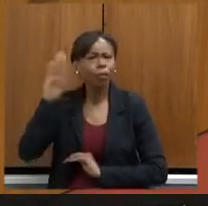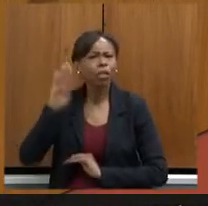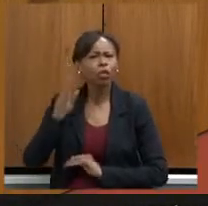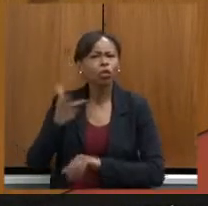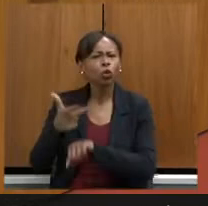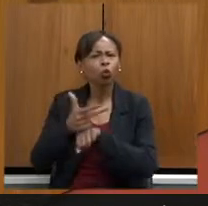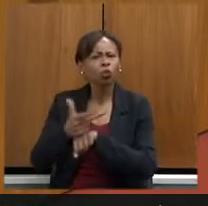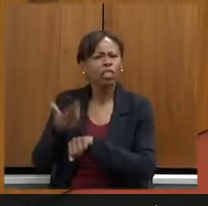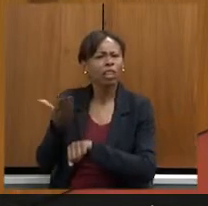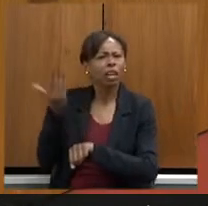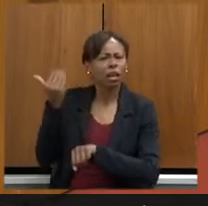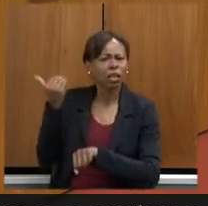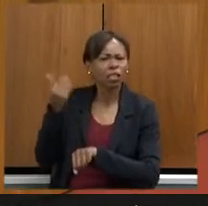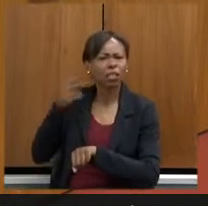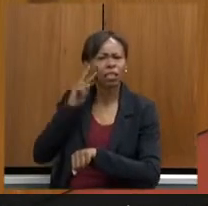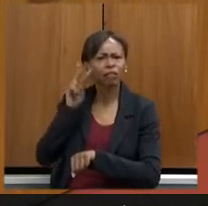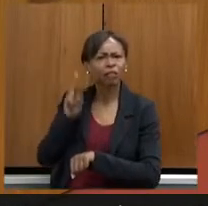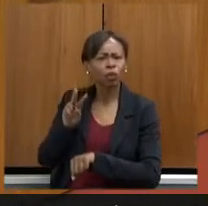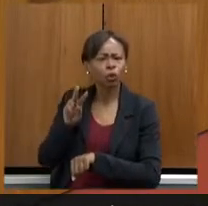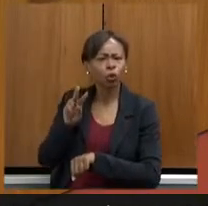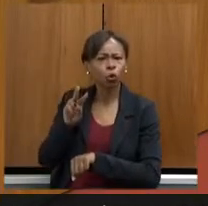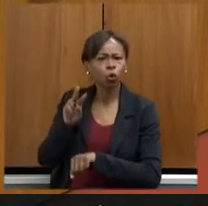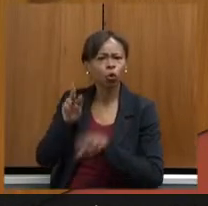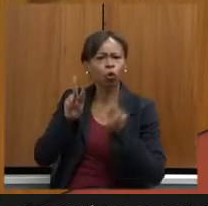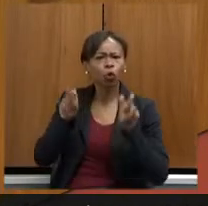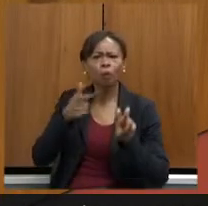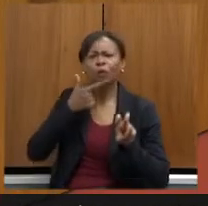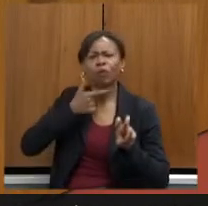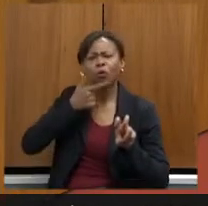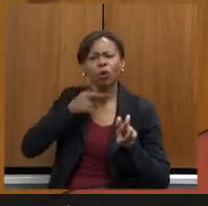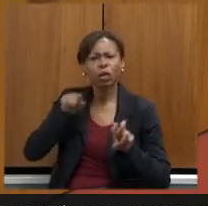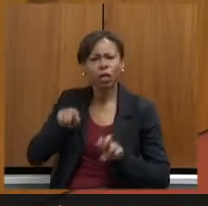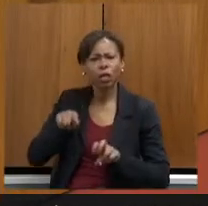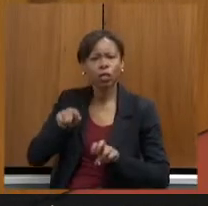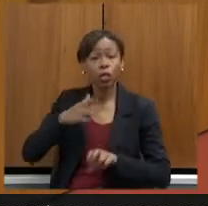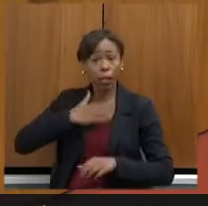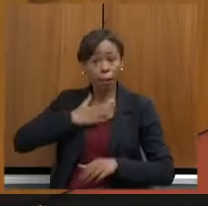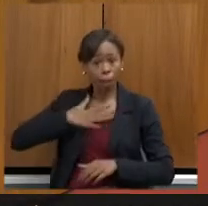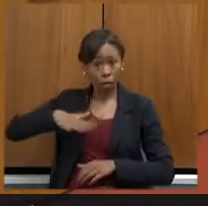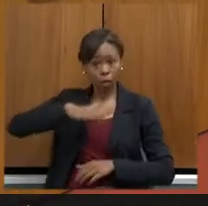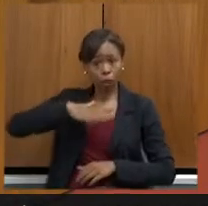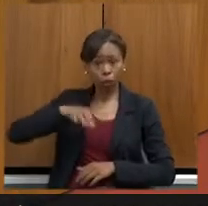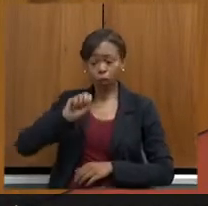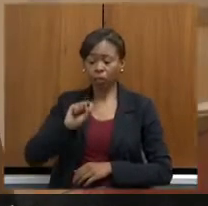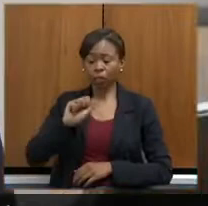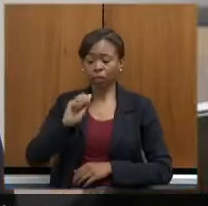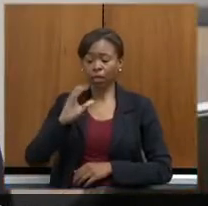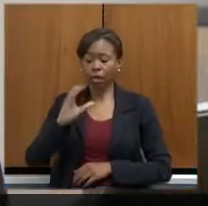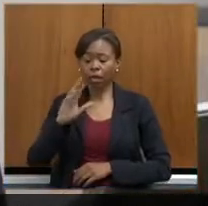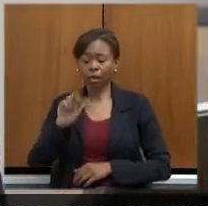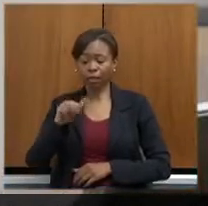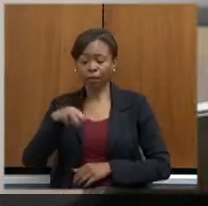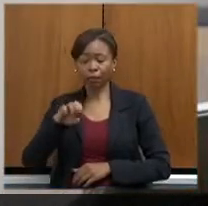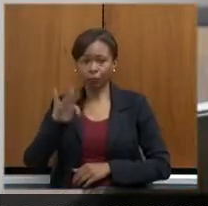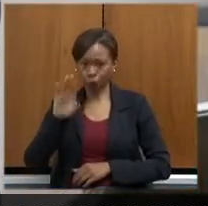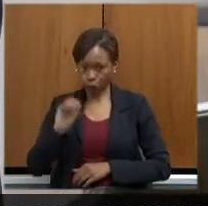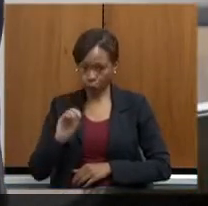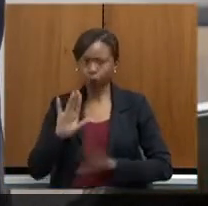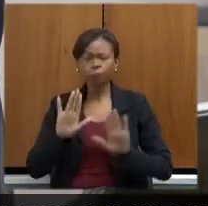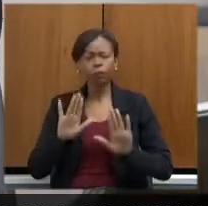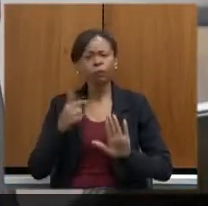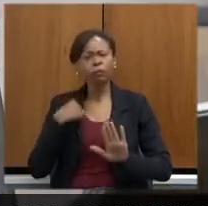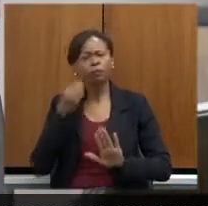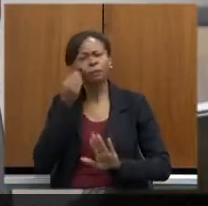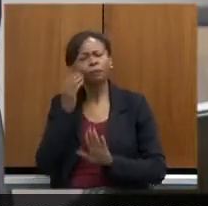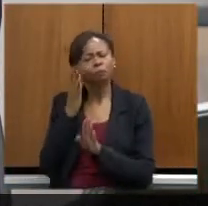vídeo último que nós iremos do queijo que depois eu descobri na minha região de Sacramento né Eu tentei